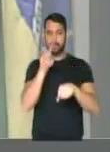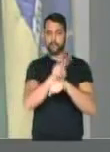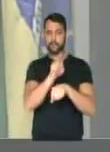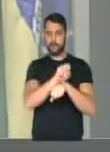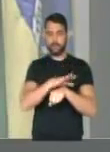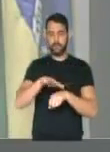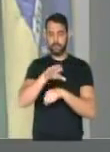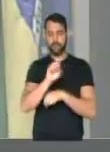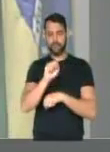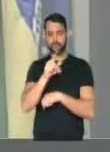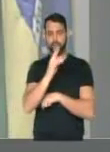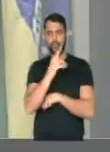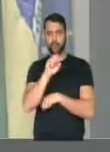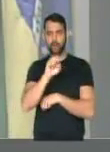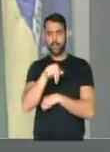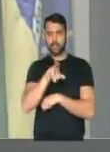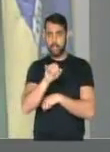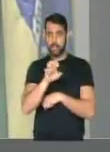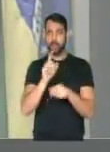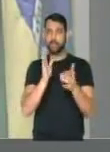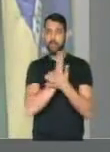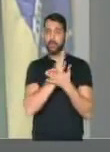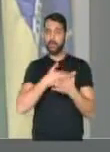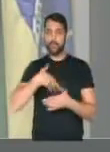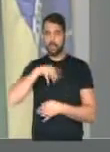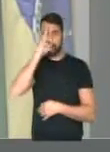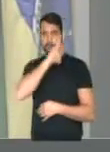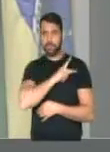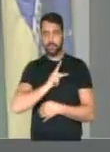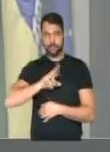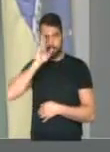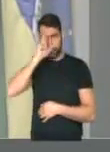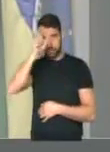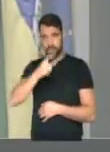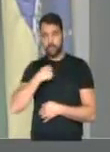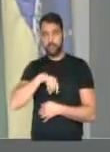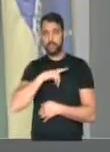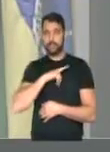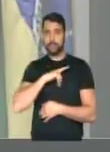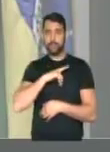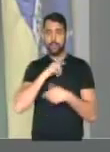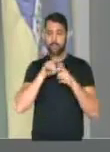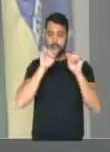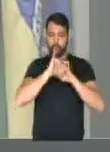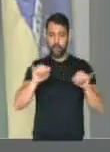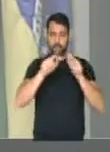do setor sucroenergético. Gostaria também, senhor presidente, que Vossa Excelência desse